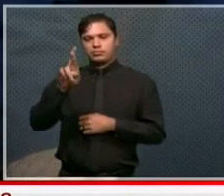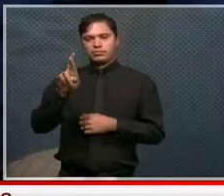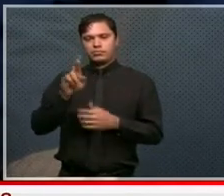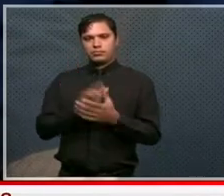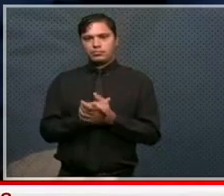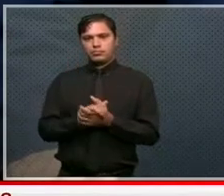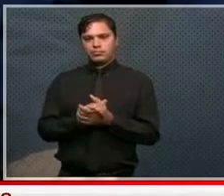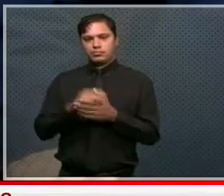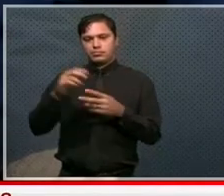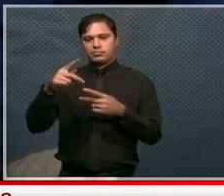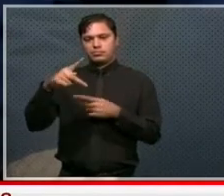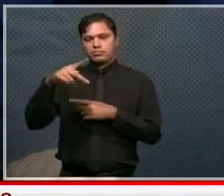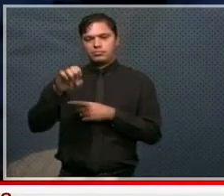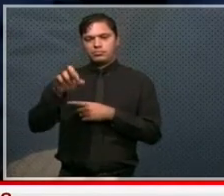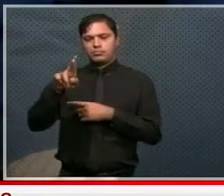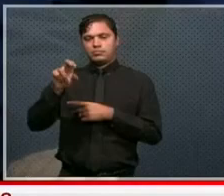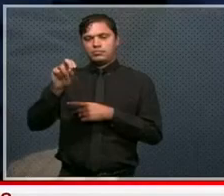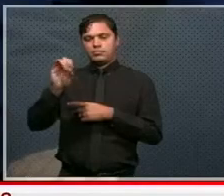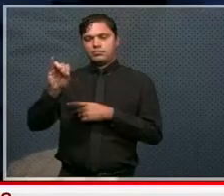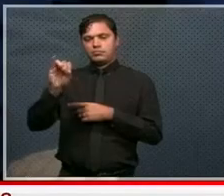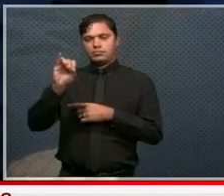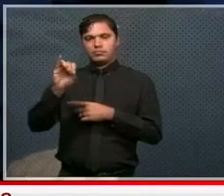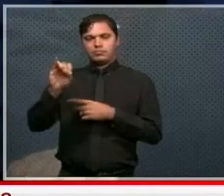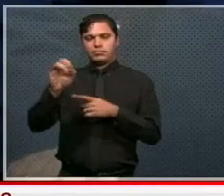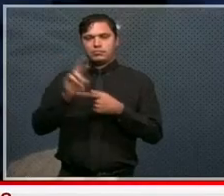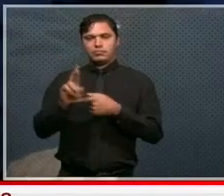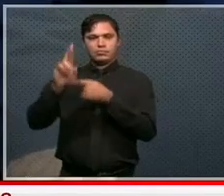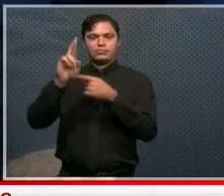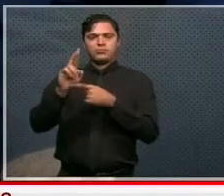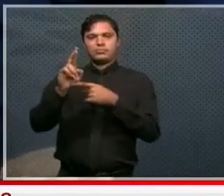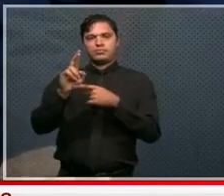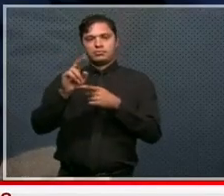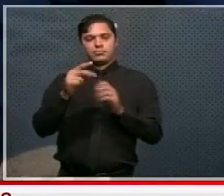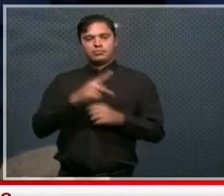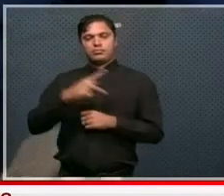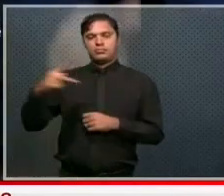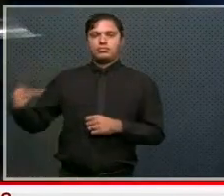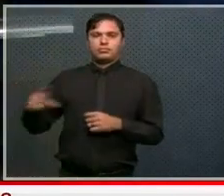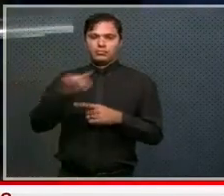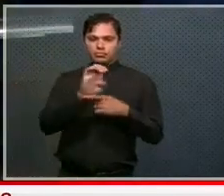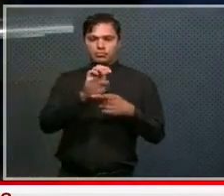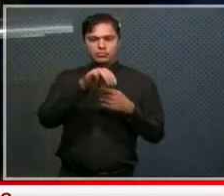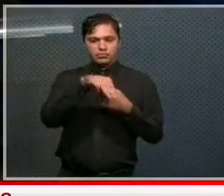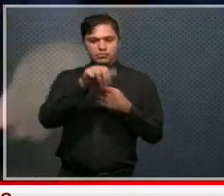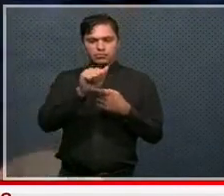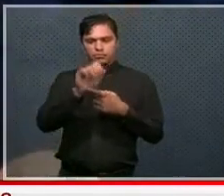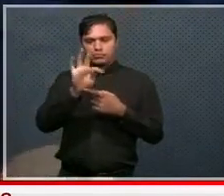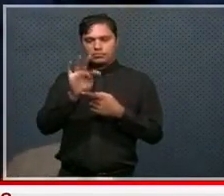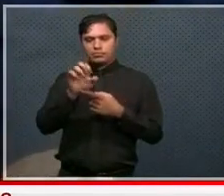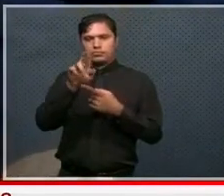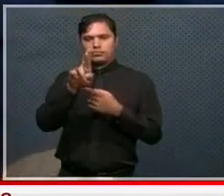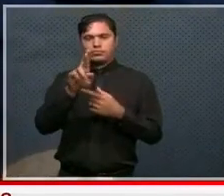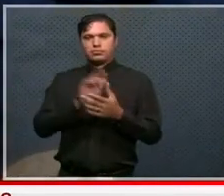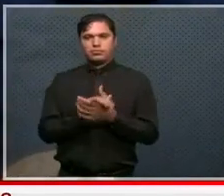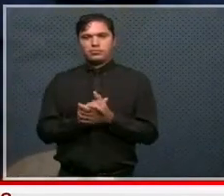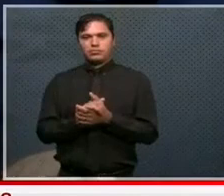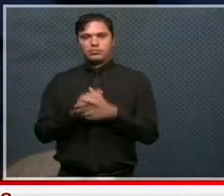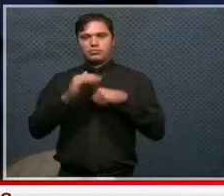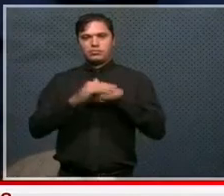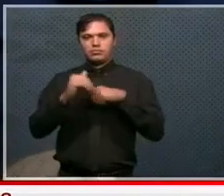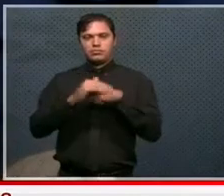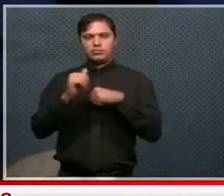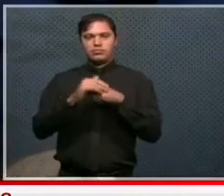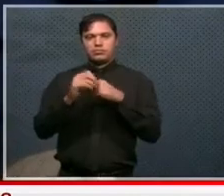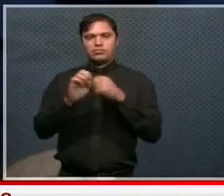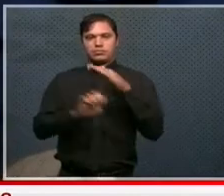perotti representando o presidente da Emater que é a nossa queridíssima empresa de